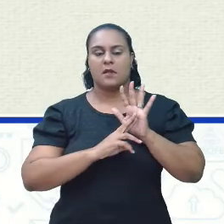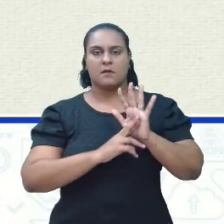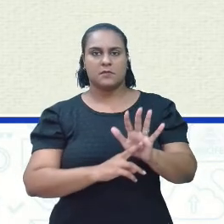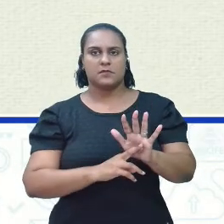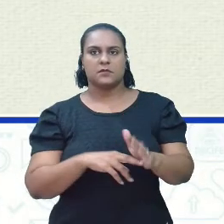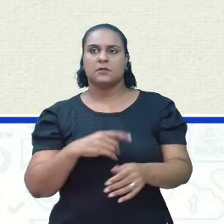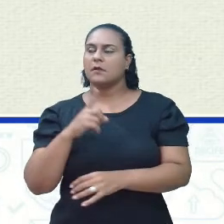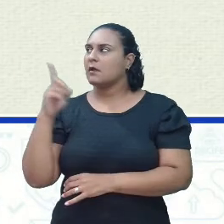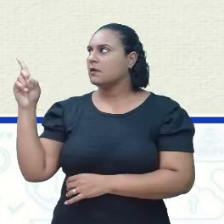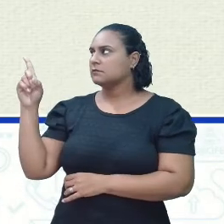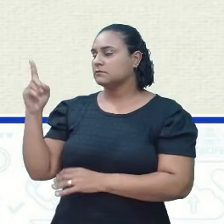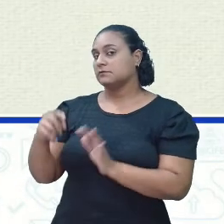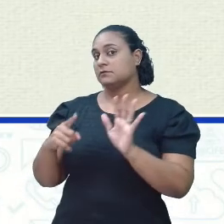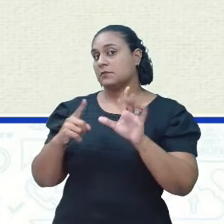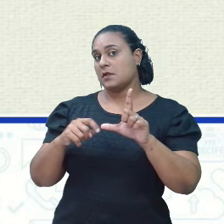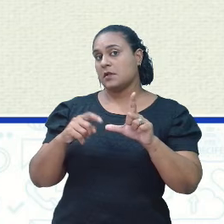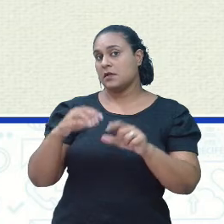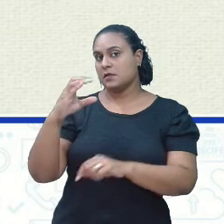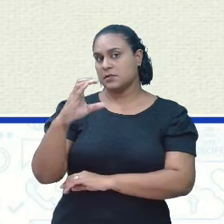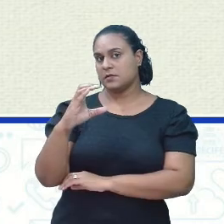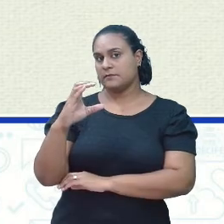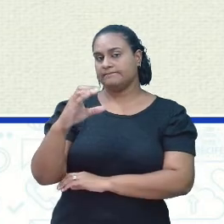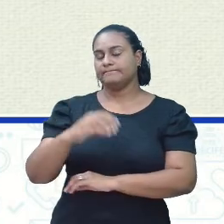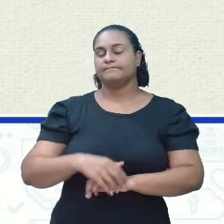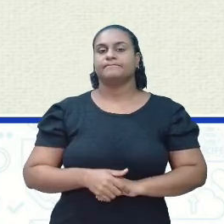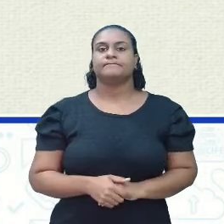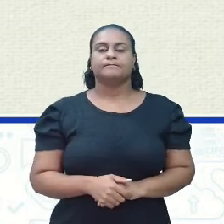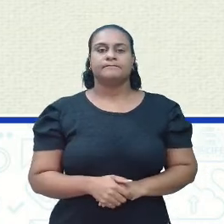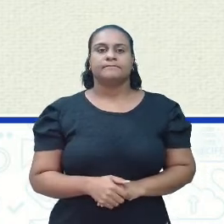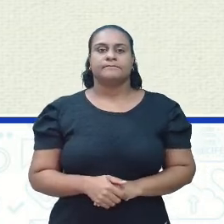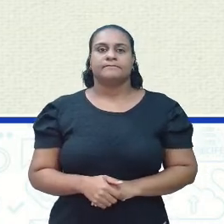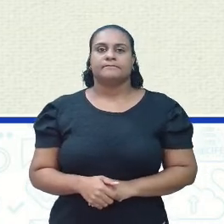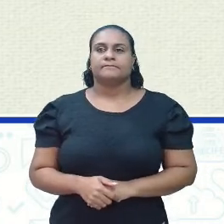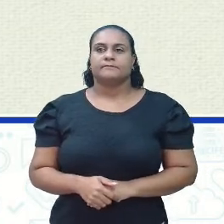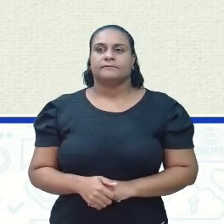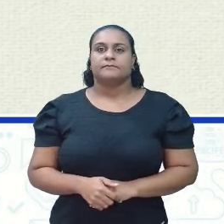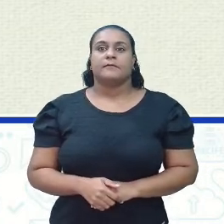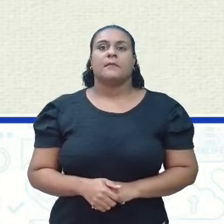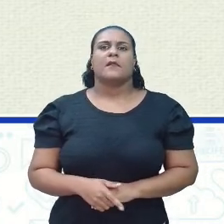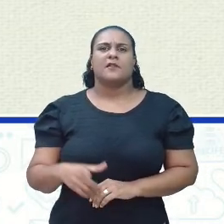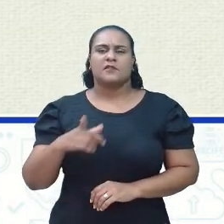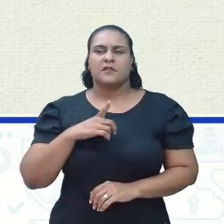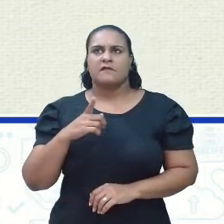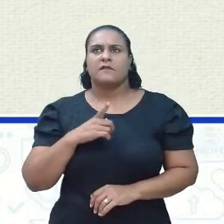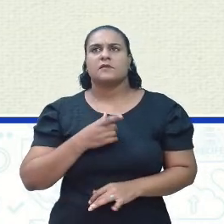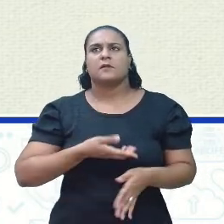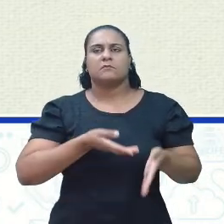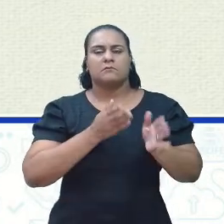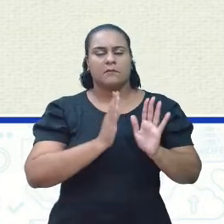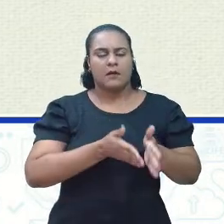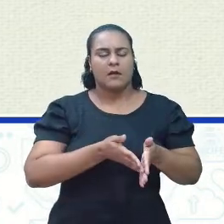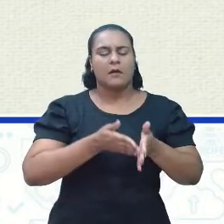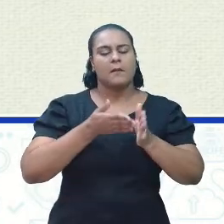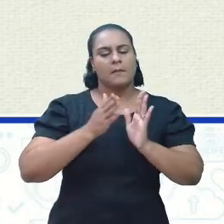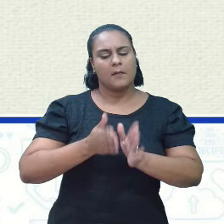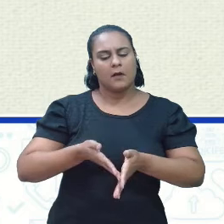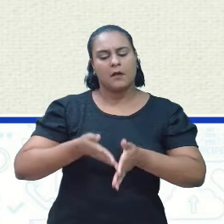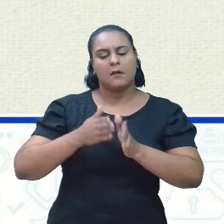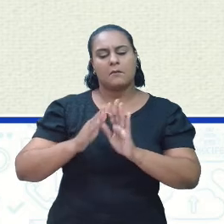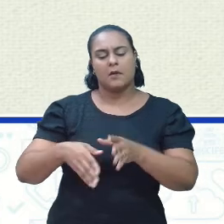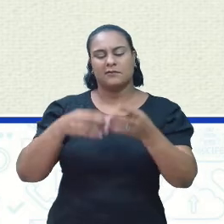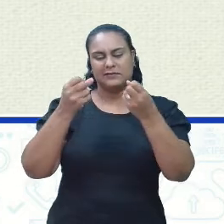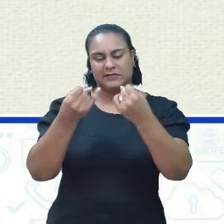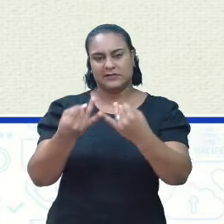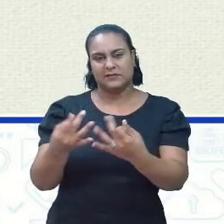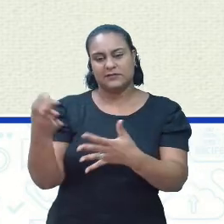caso aí, a letra C de caixa, tá certo? Então, aqui eu teria que fazer passo a passo. A explicação